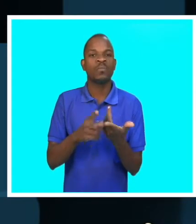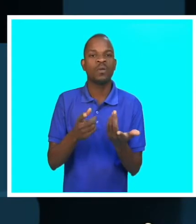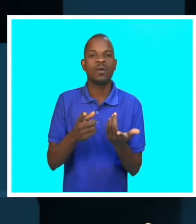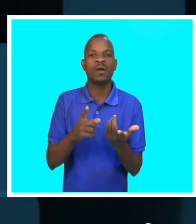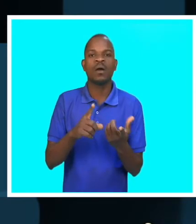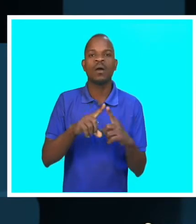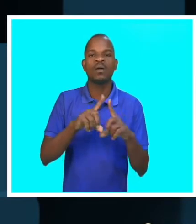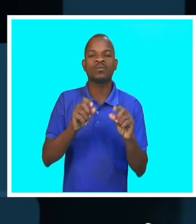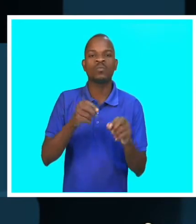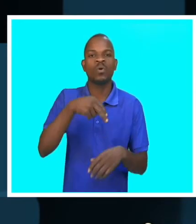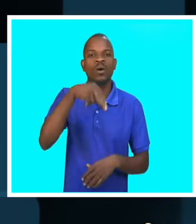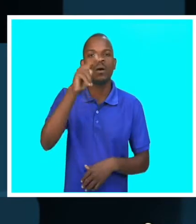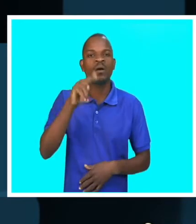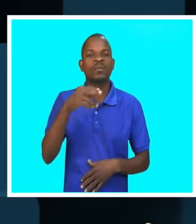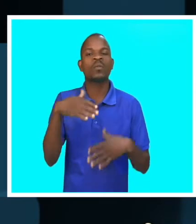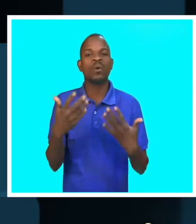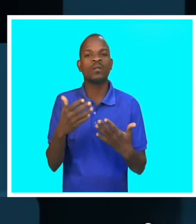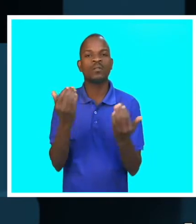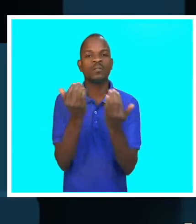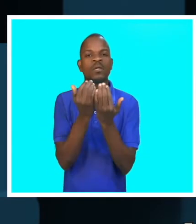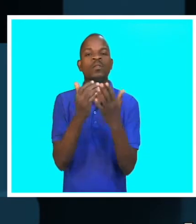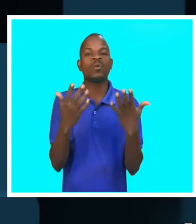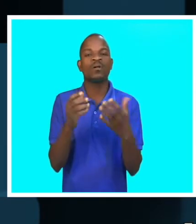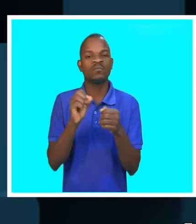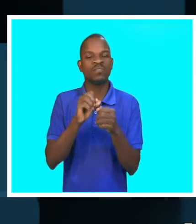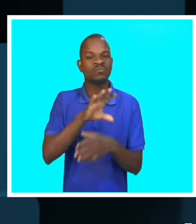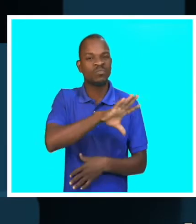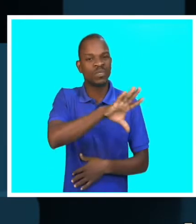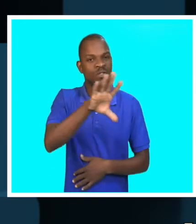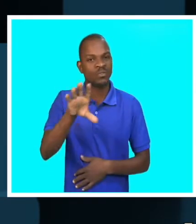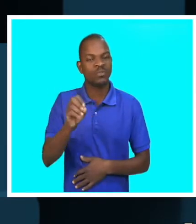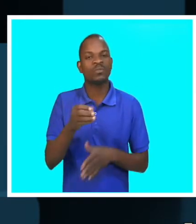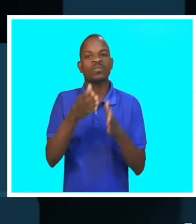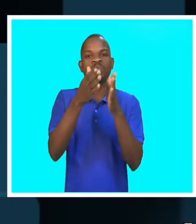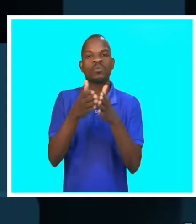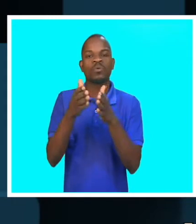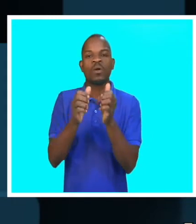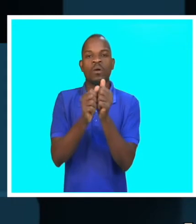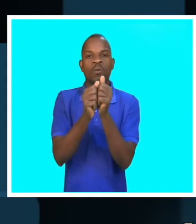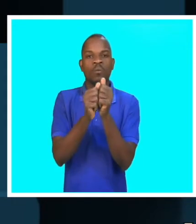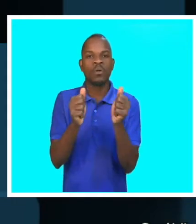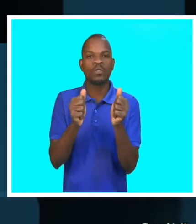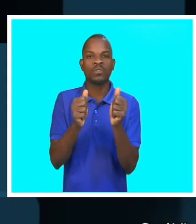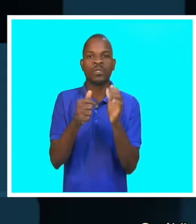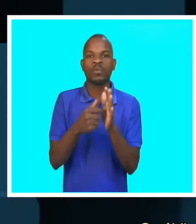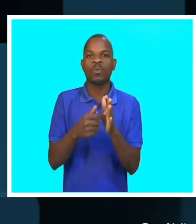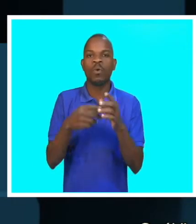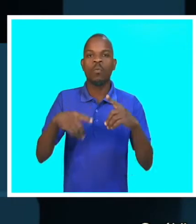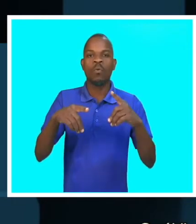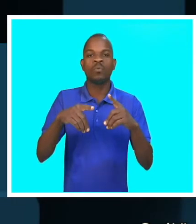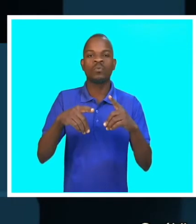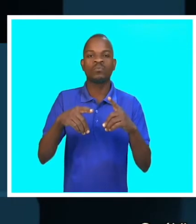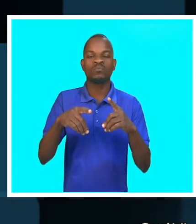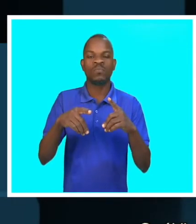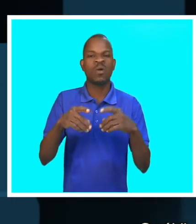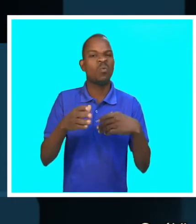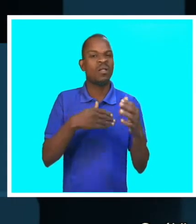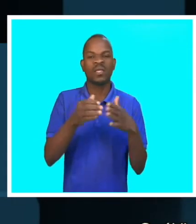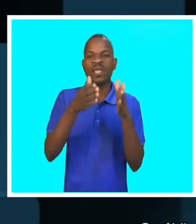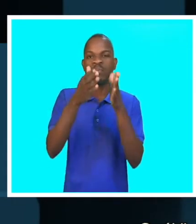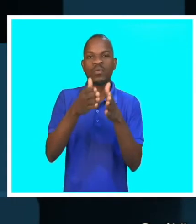identificamos com aquilo que é a nossa arte, nosso país. Fazemos isto aqui para todos. É para todos mesmo. Não temos... O público-alvo é